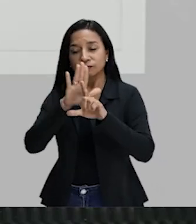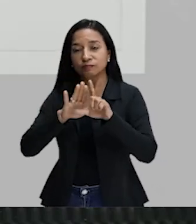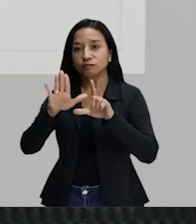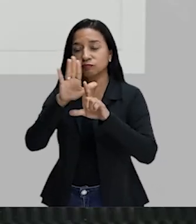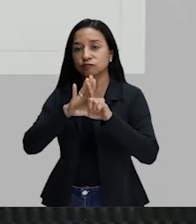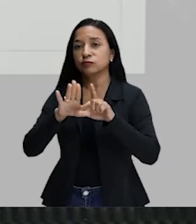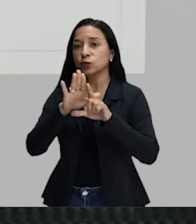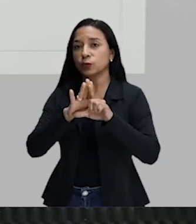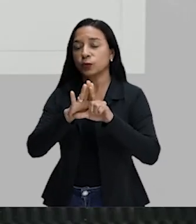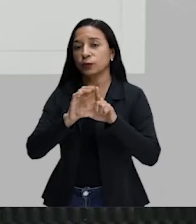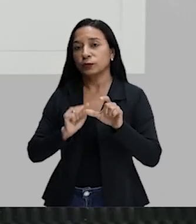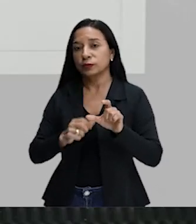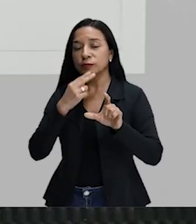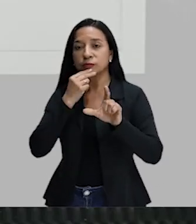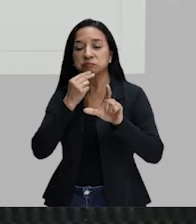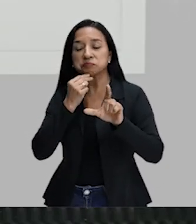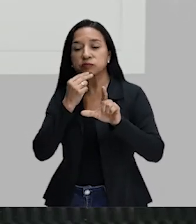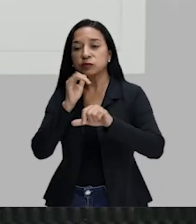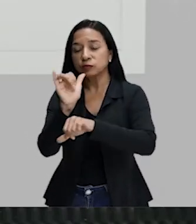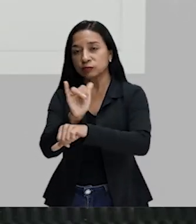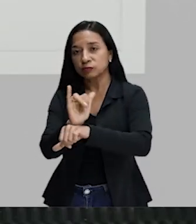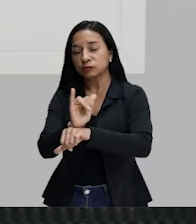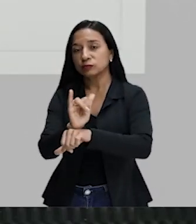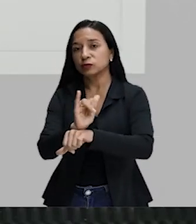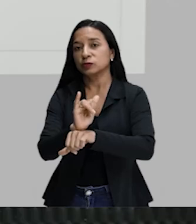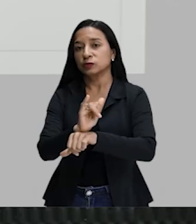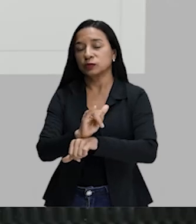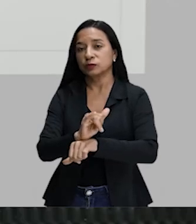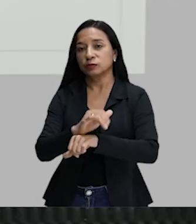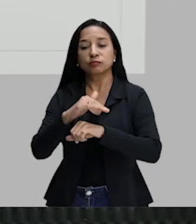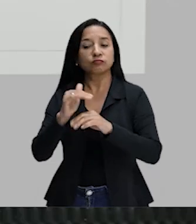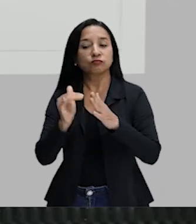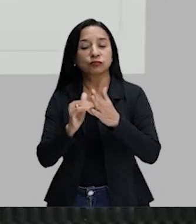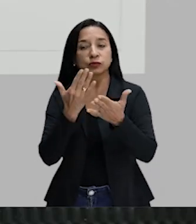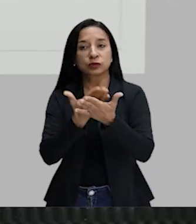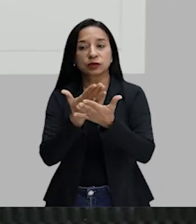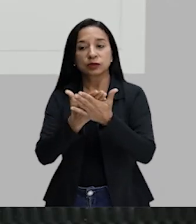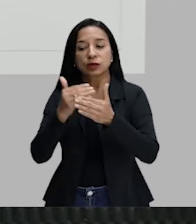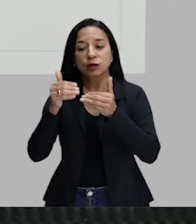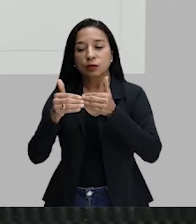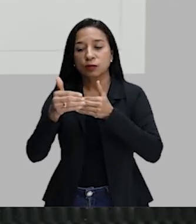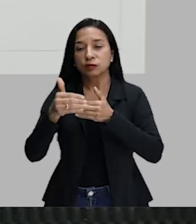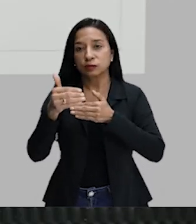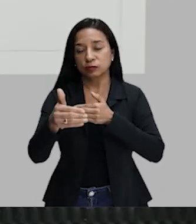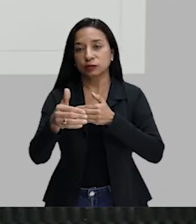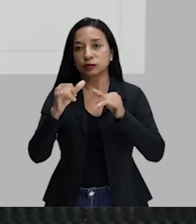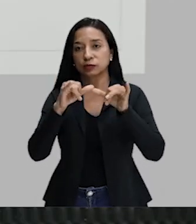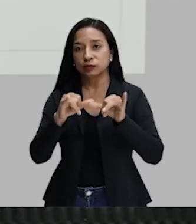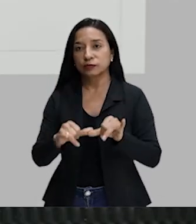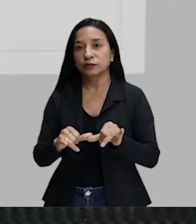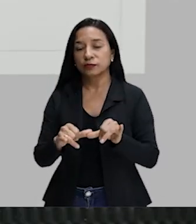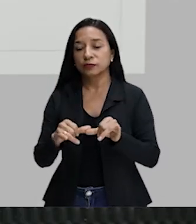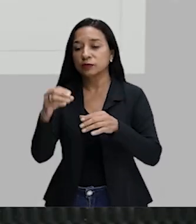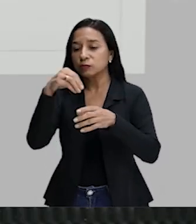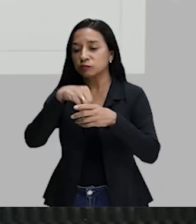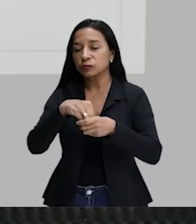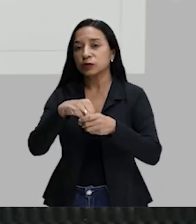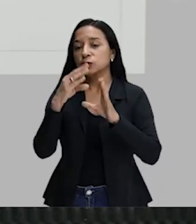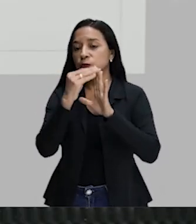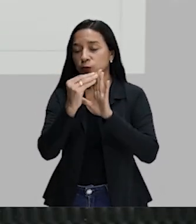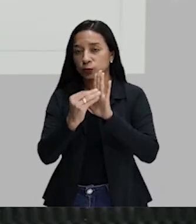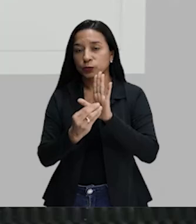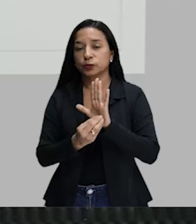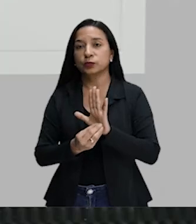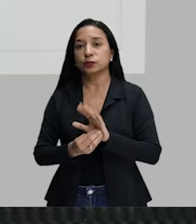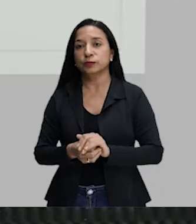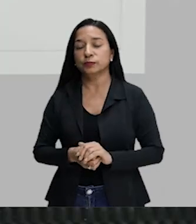assistam as aulas, é importante que você acompanhe aí todas as aulas passo a passo, né? Para que você fique, né, por dentro do conteúdo,